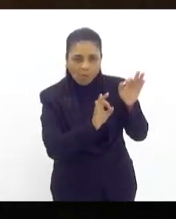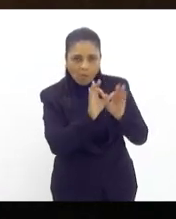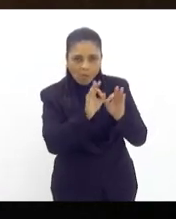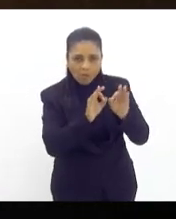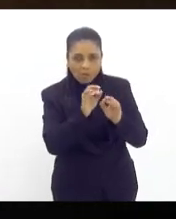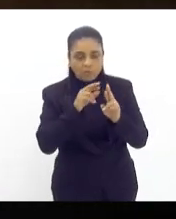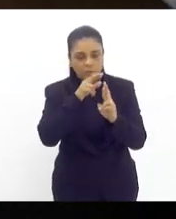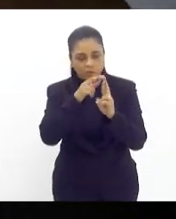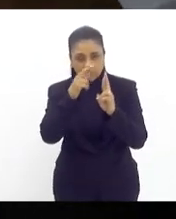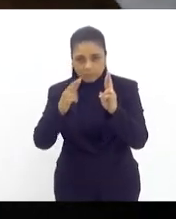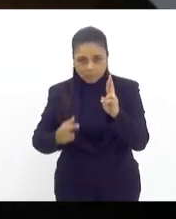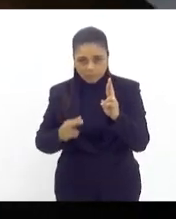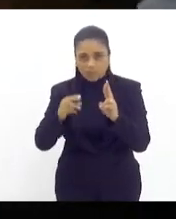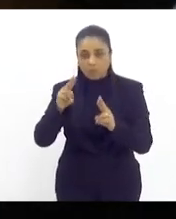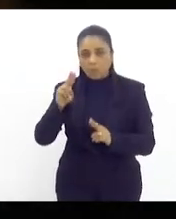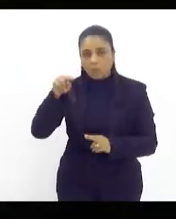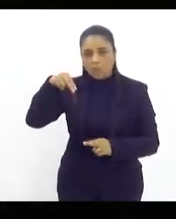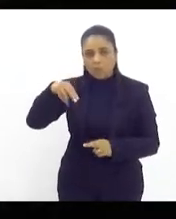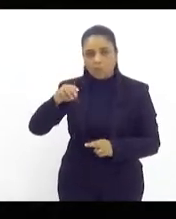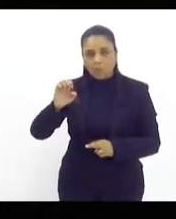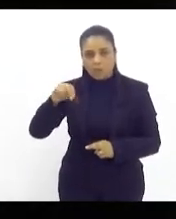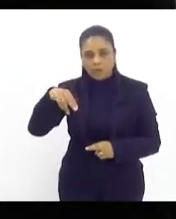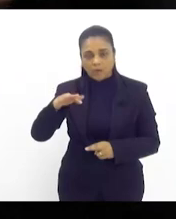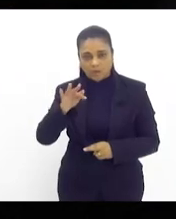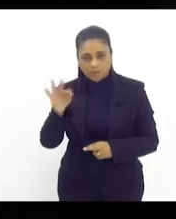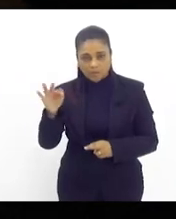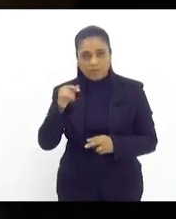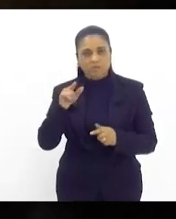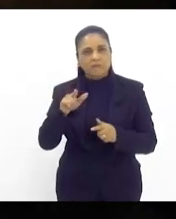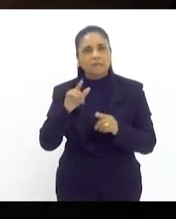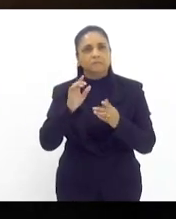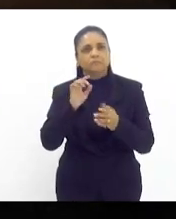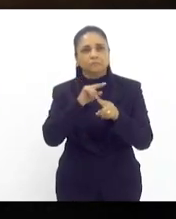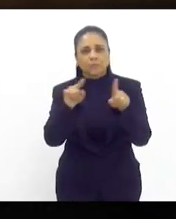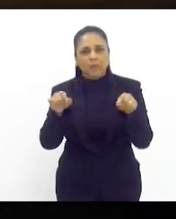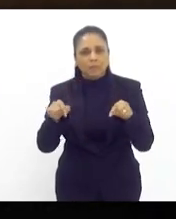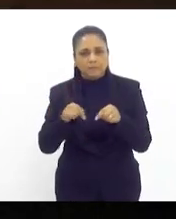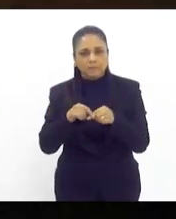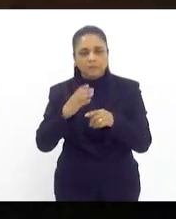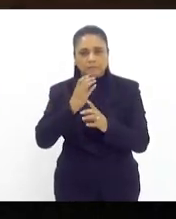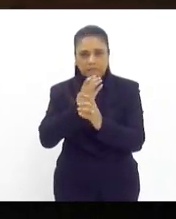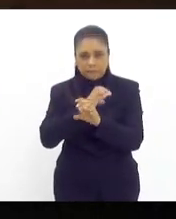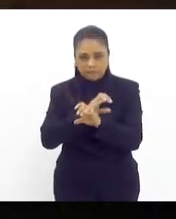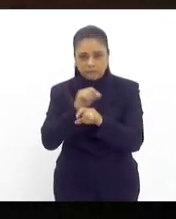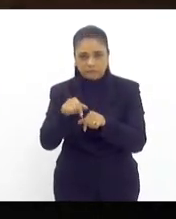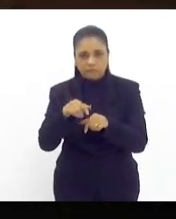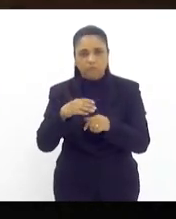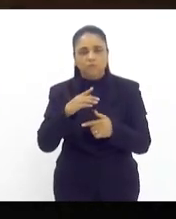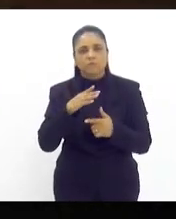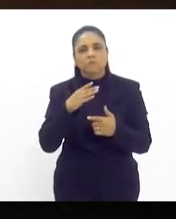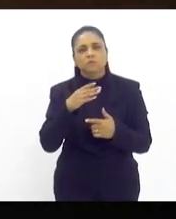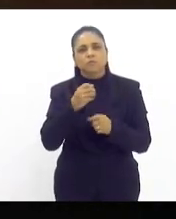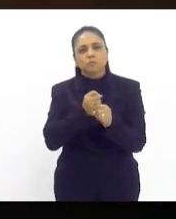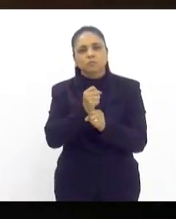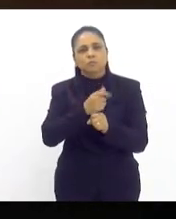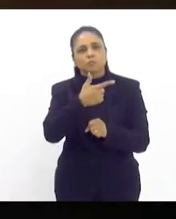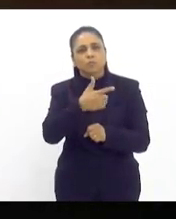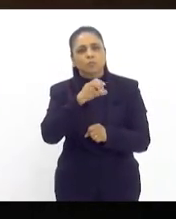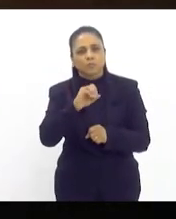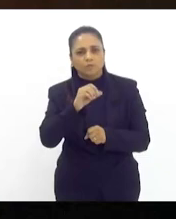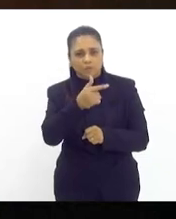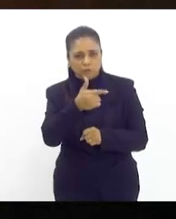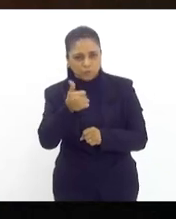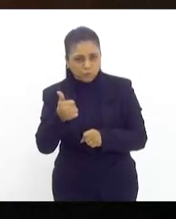gabinete civil nos desde o final de 2021 Com certeza encaminhado pela própria categoria